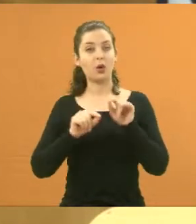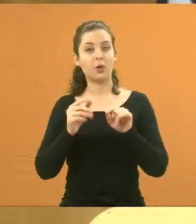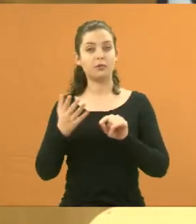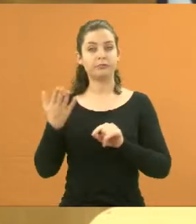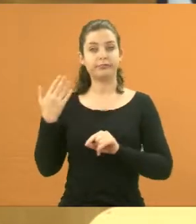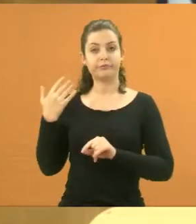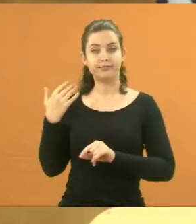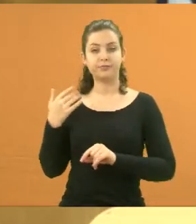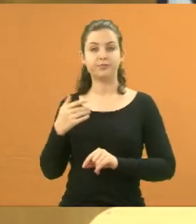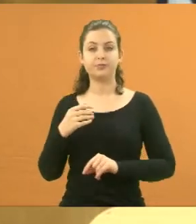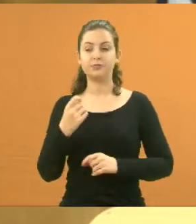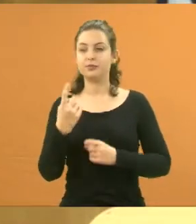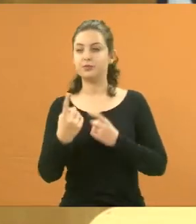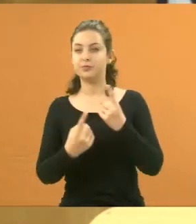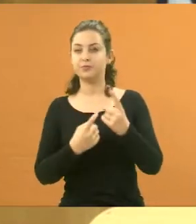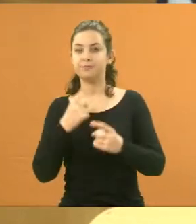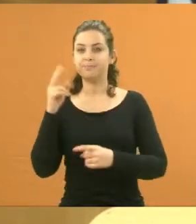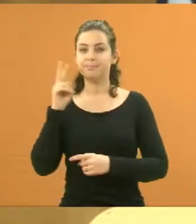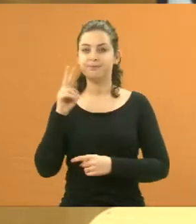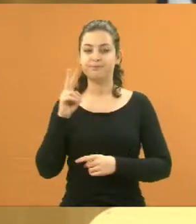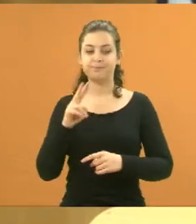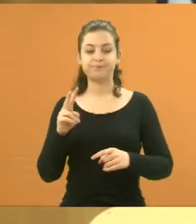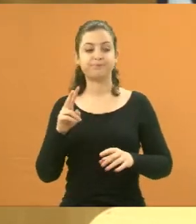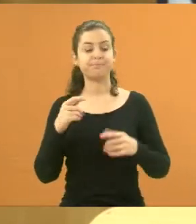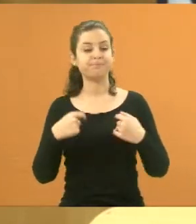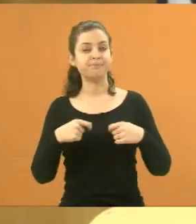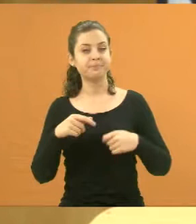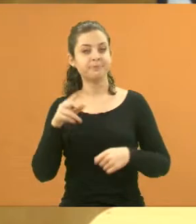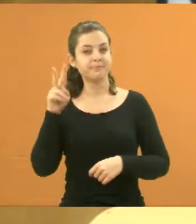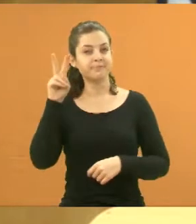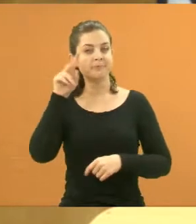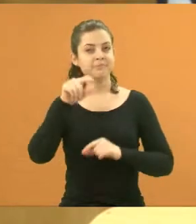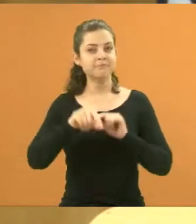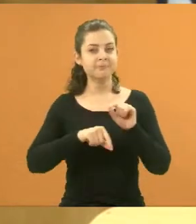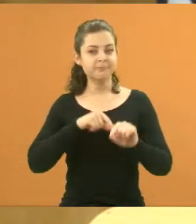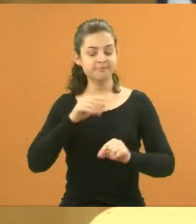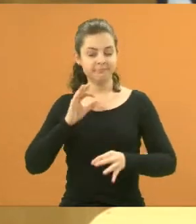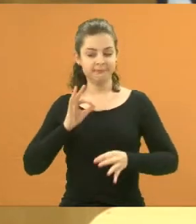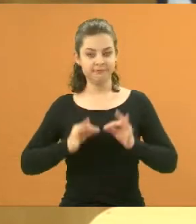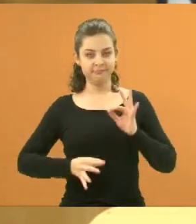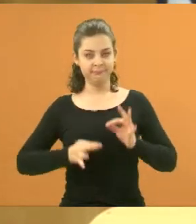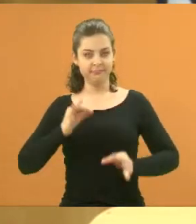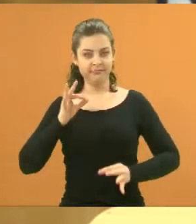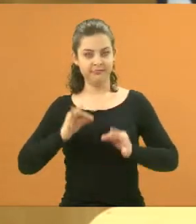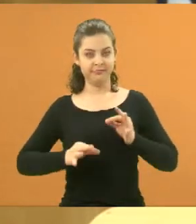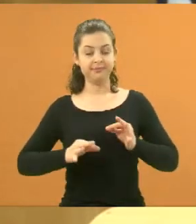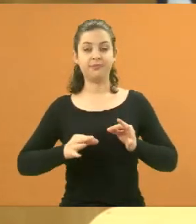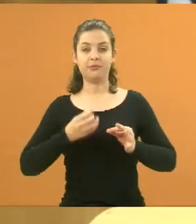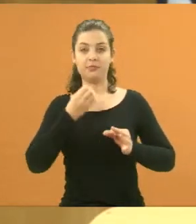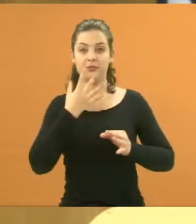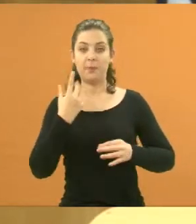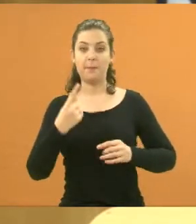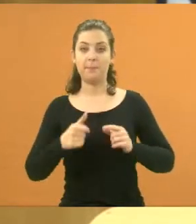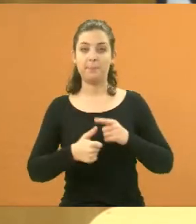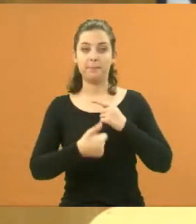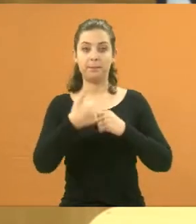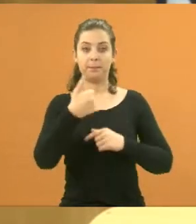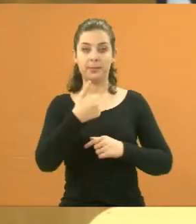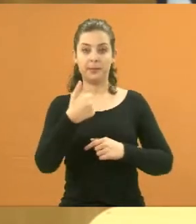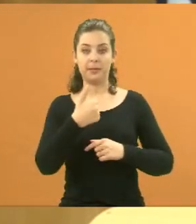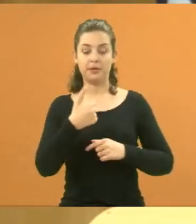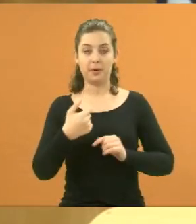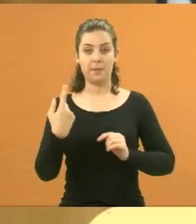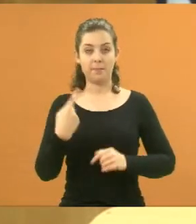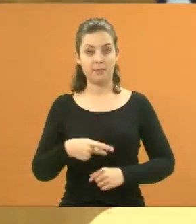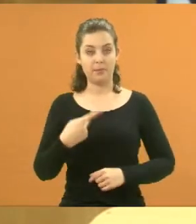falado aqui por alguns vereadores, que também não podemos esquecer de que a justiça, para ser boa, tem que começar da nossa